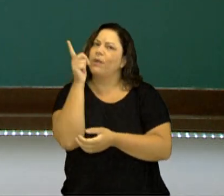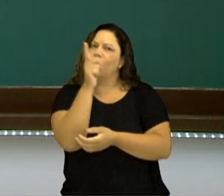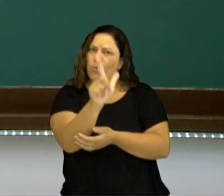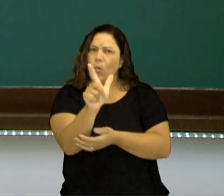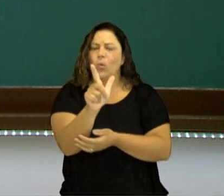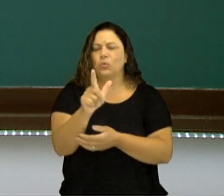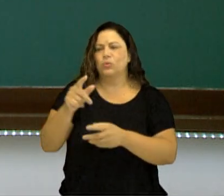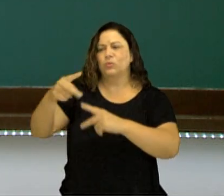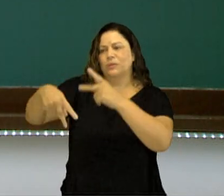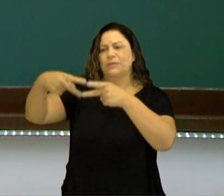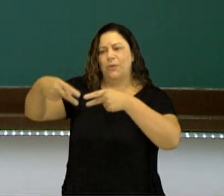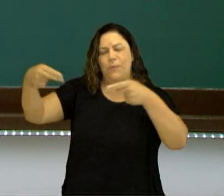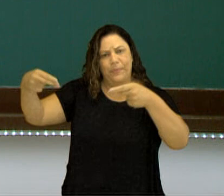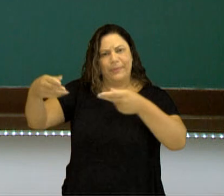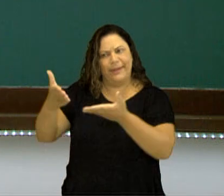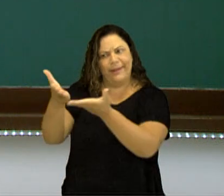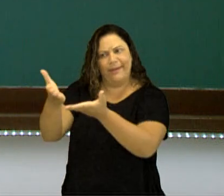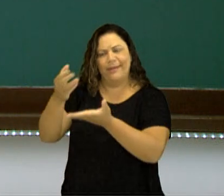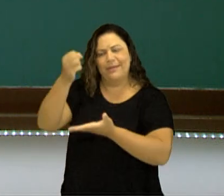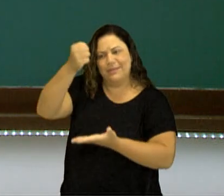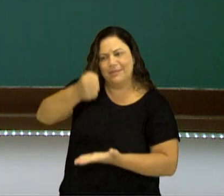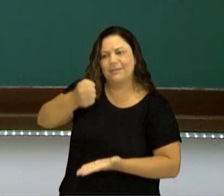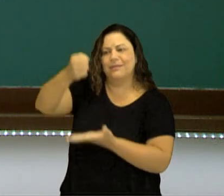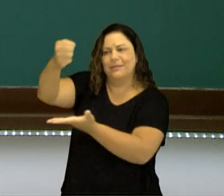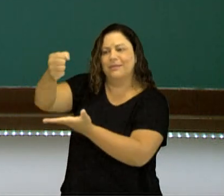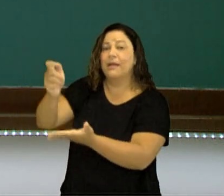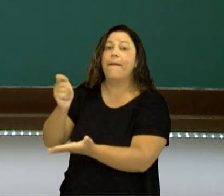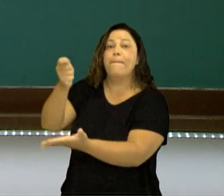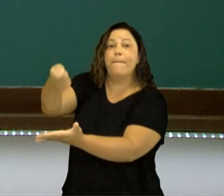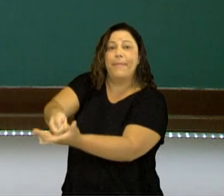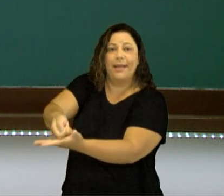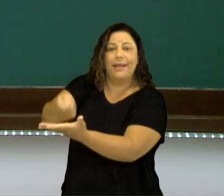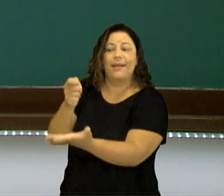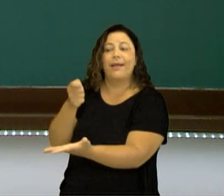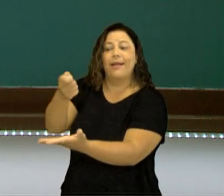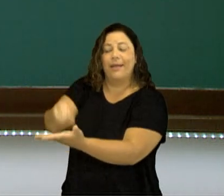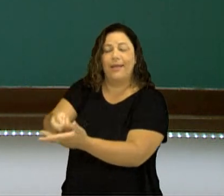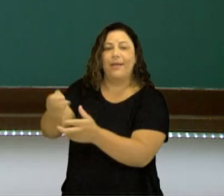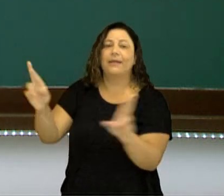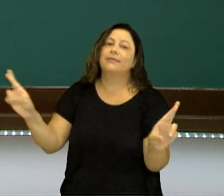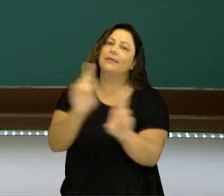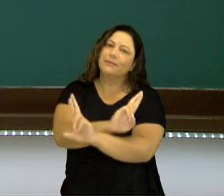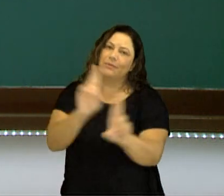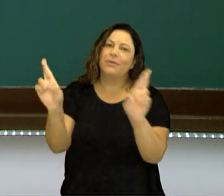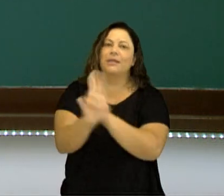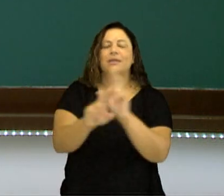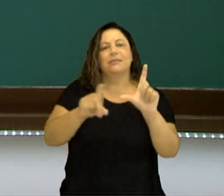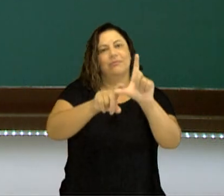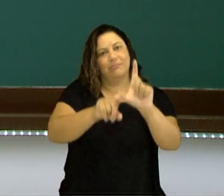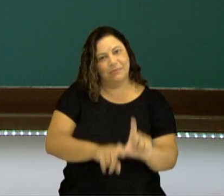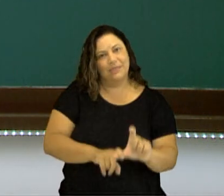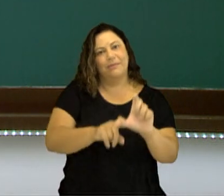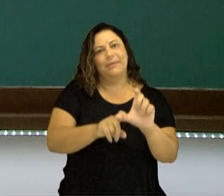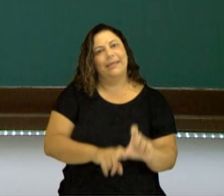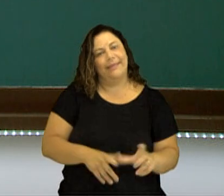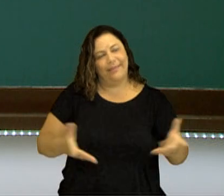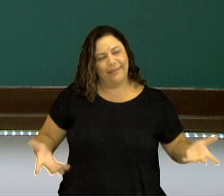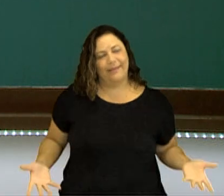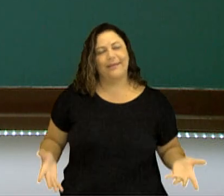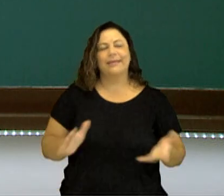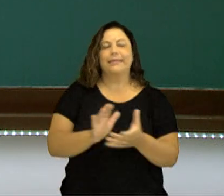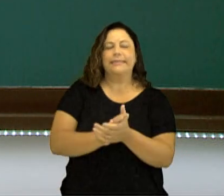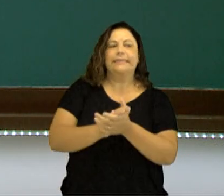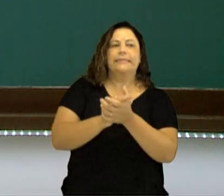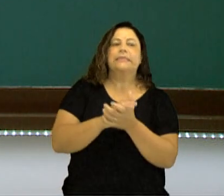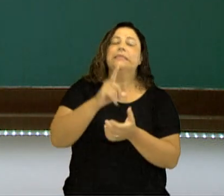ela só vai conseguir aquele presente fazendo o pagamento por ele. Essa é uma relação de dependência. O ponto de partida é